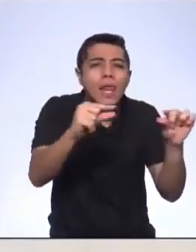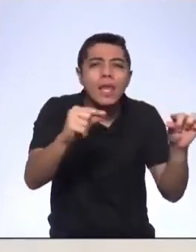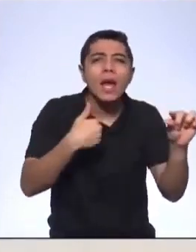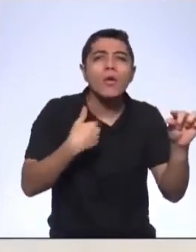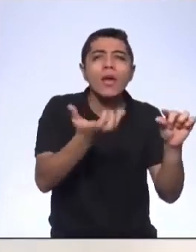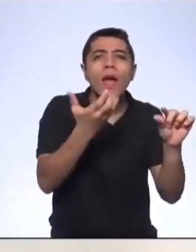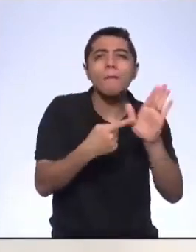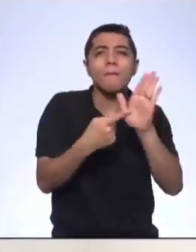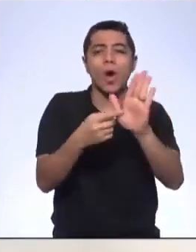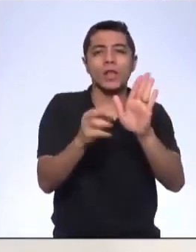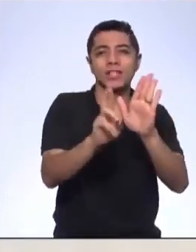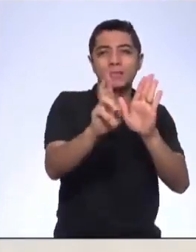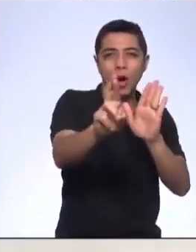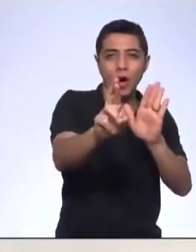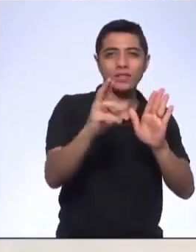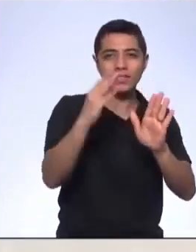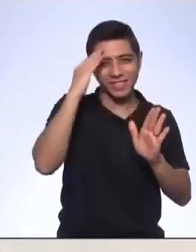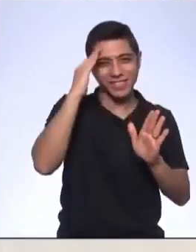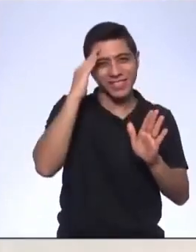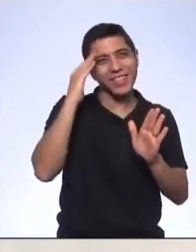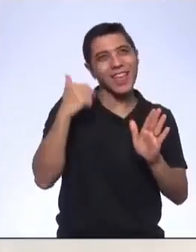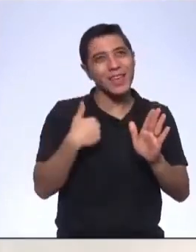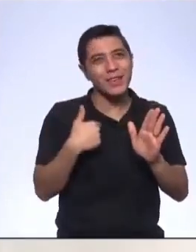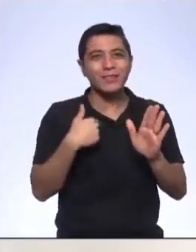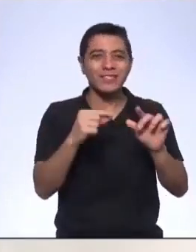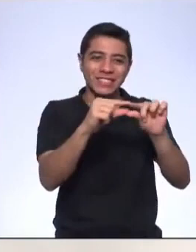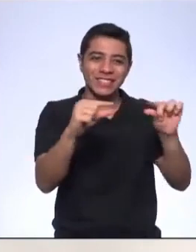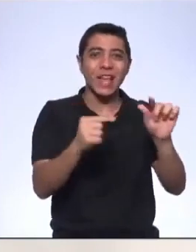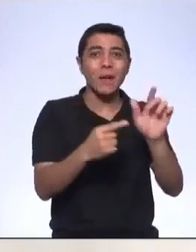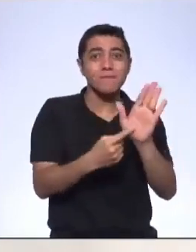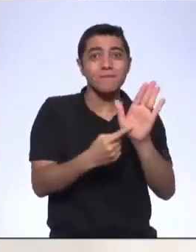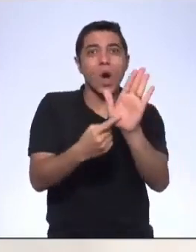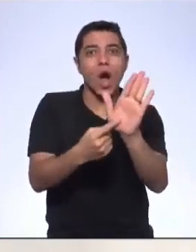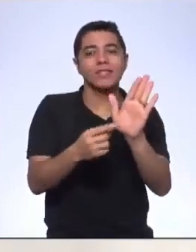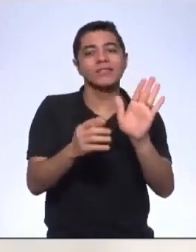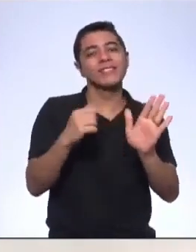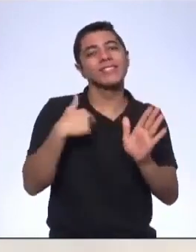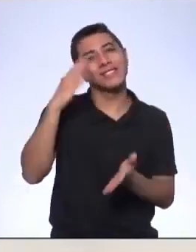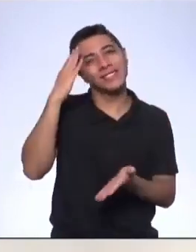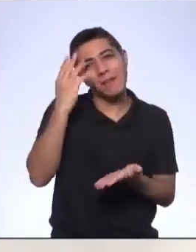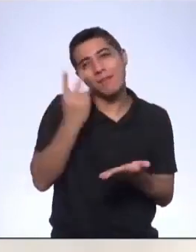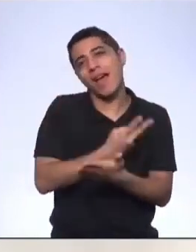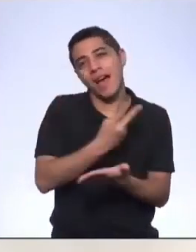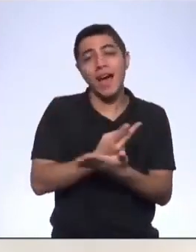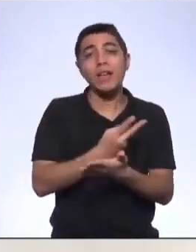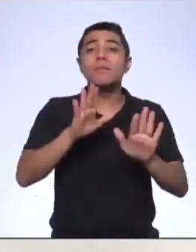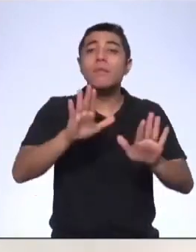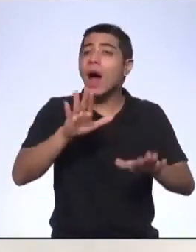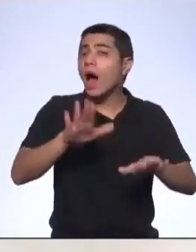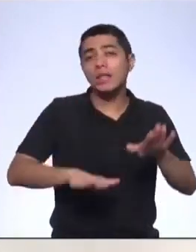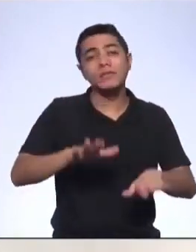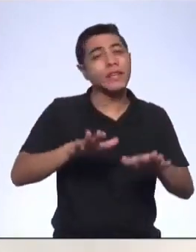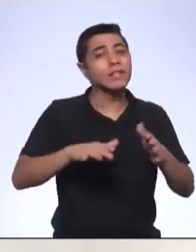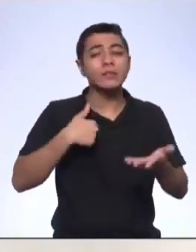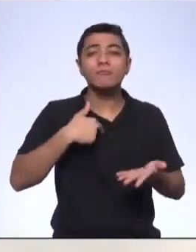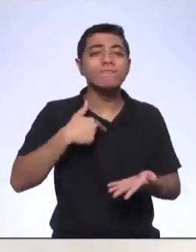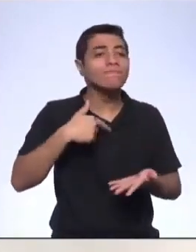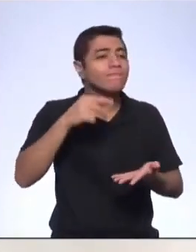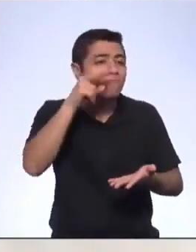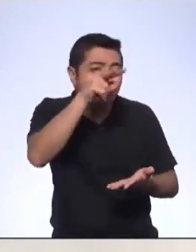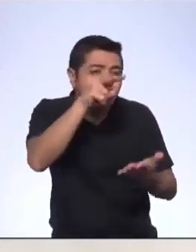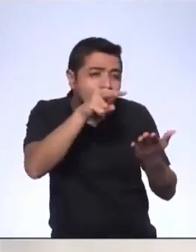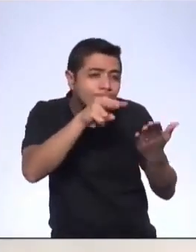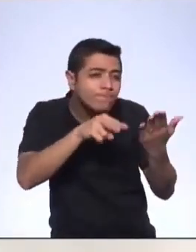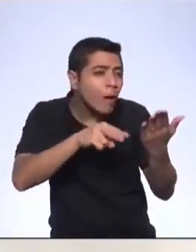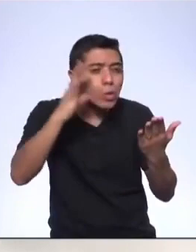para dar a resposta. Sabe que isso é errado, que não é assim. Professor, mas é que às vezes a gente não consegue entender o que está escrito lá. Ora, é